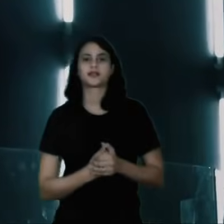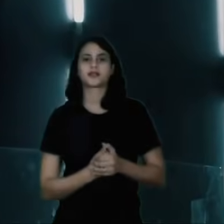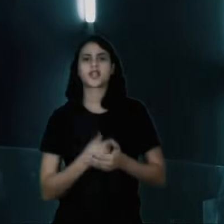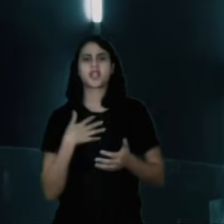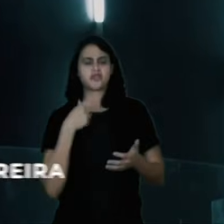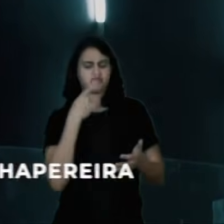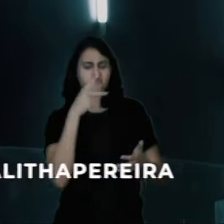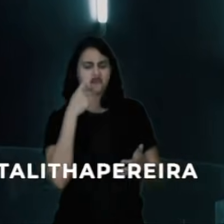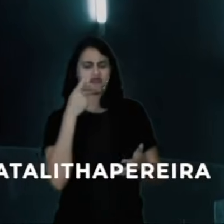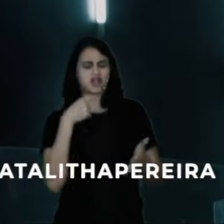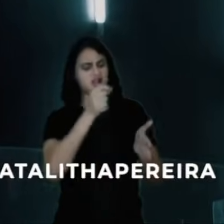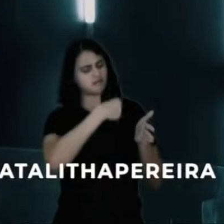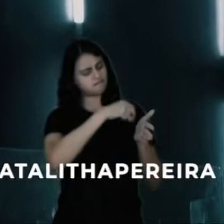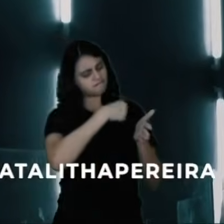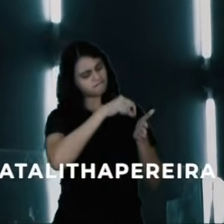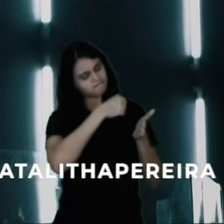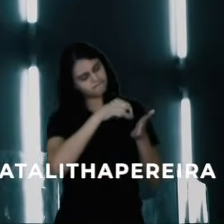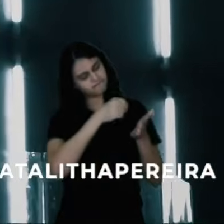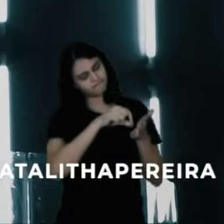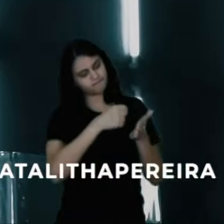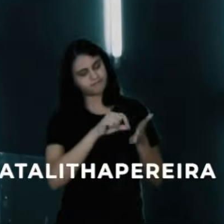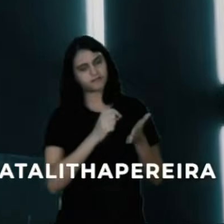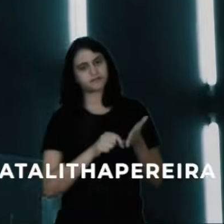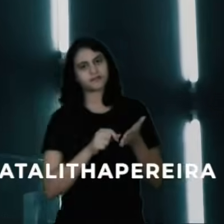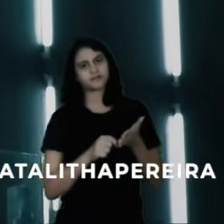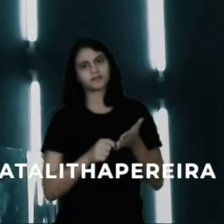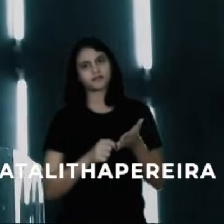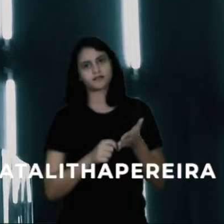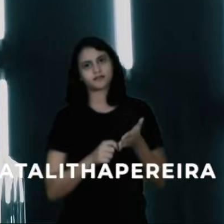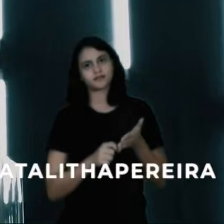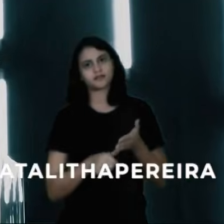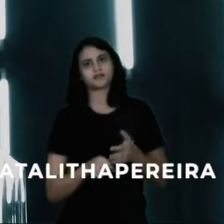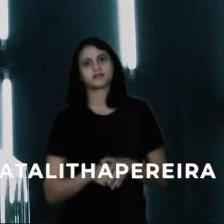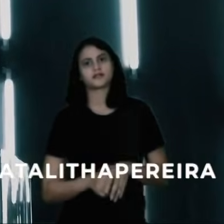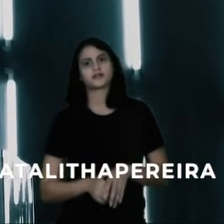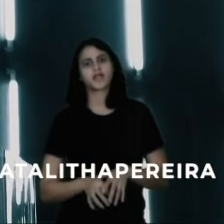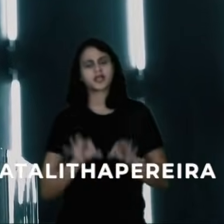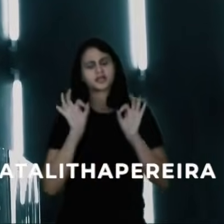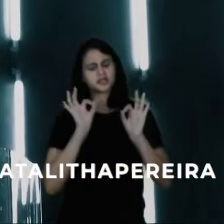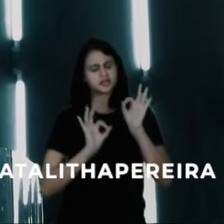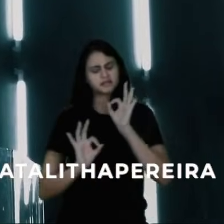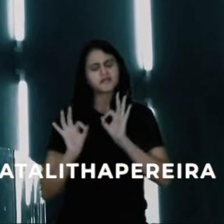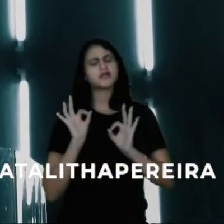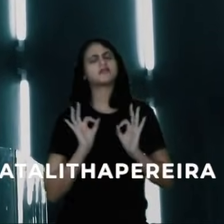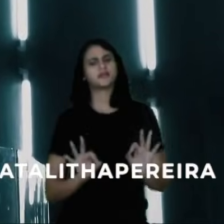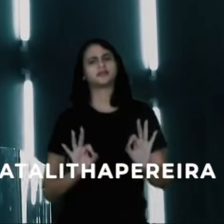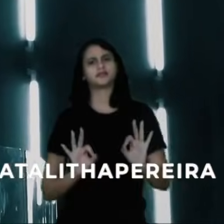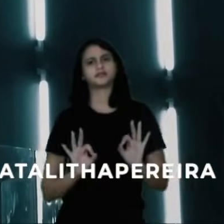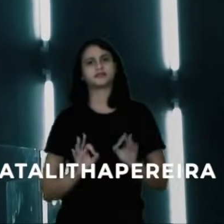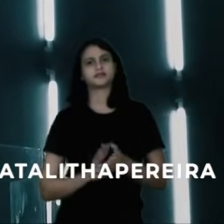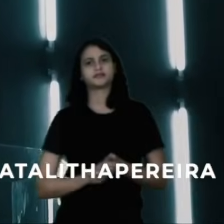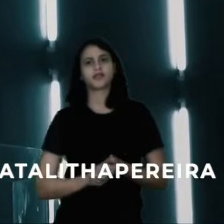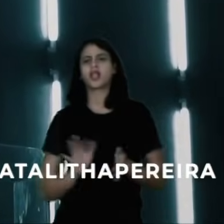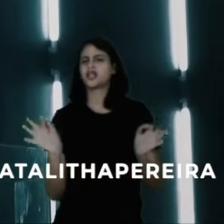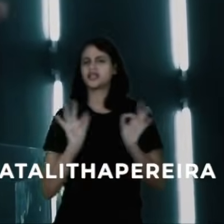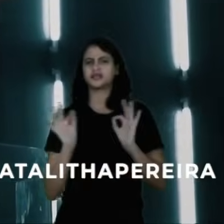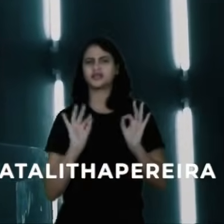isso. Ó. Se prepara, vai ser aquele discurso. Ah, não, não, não,